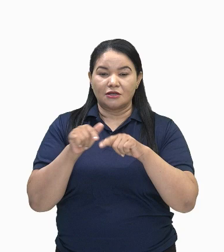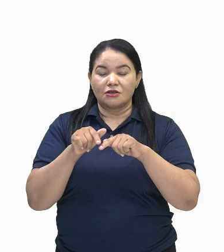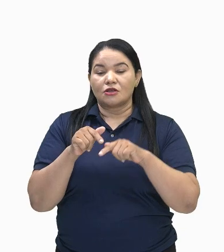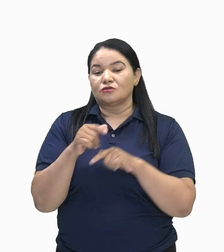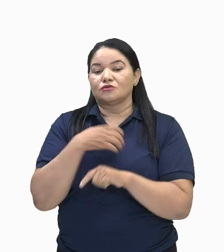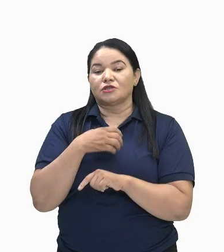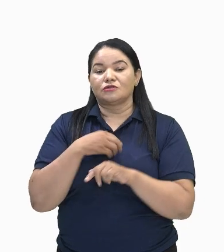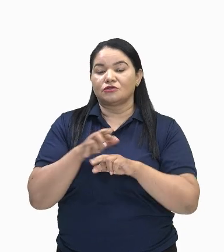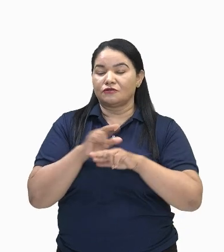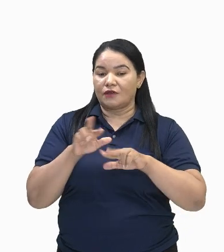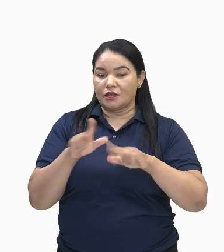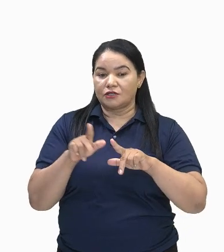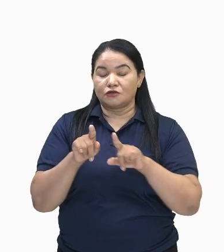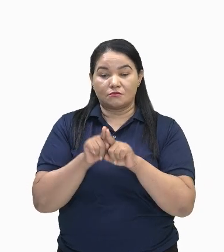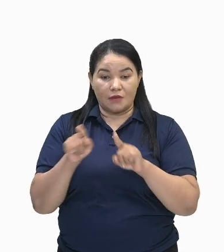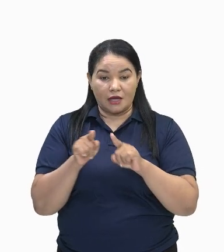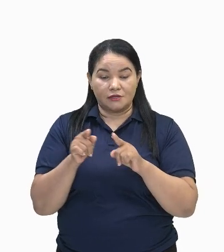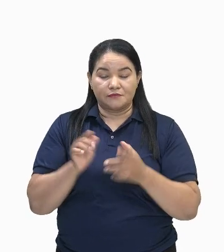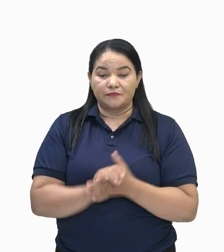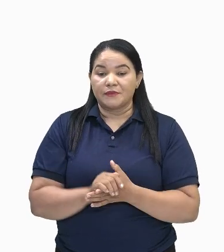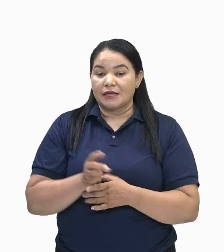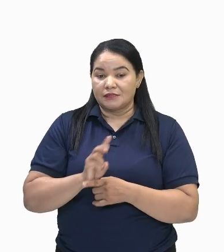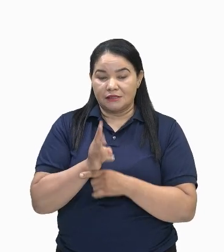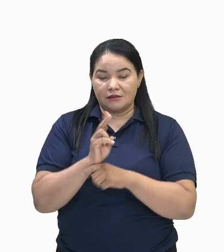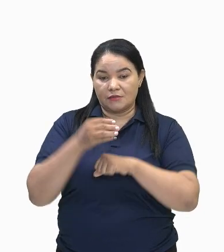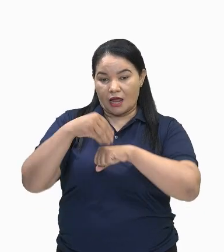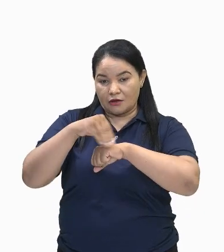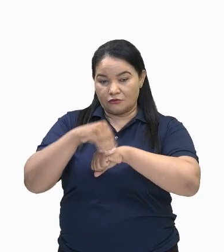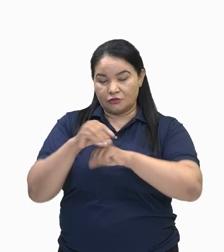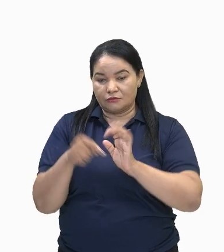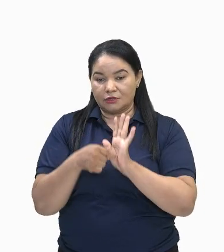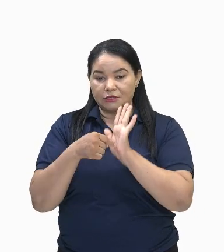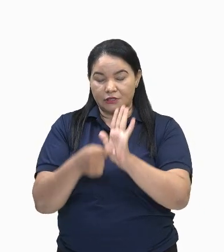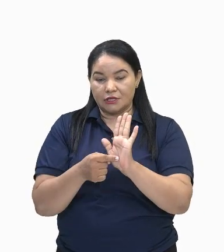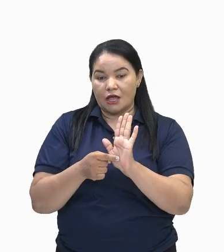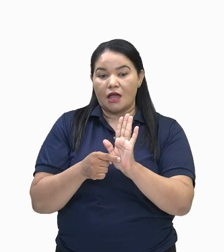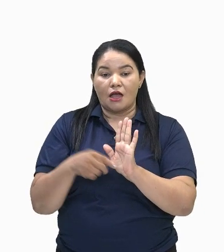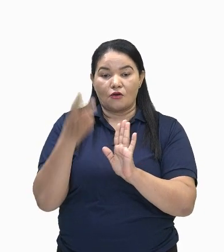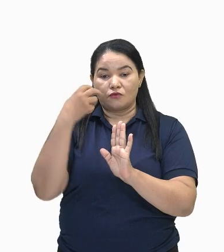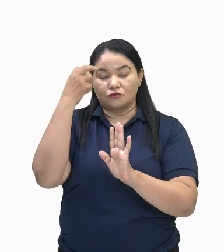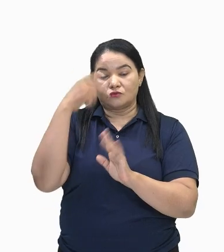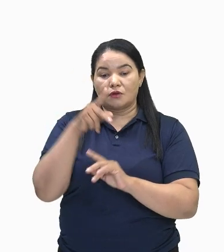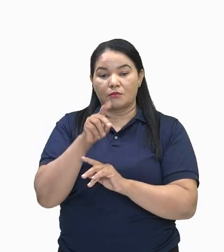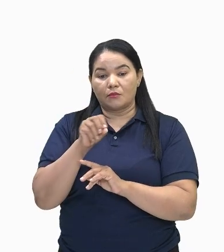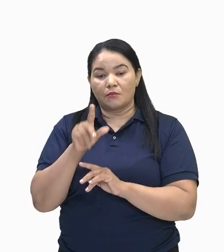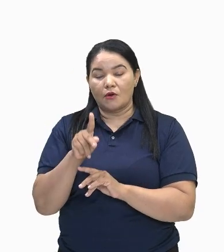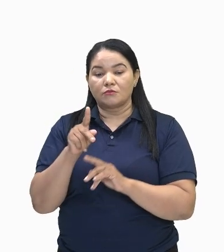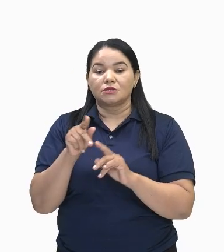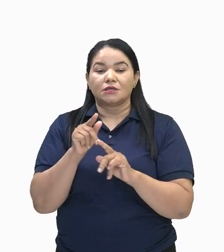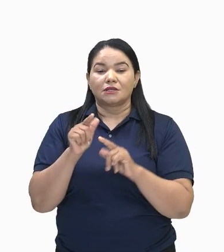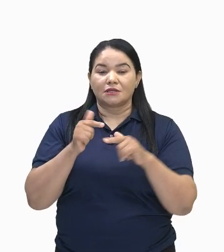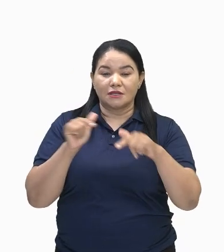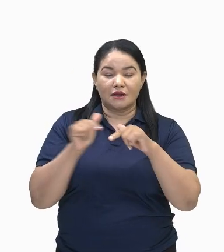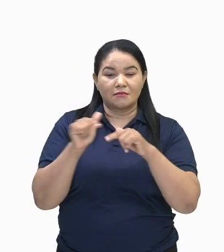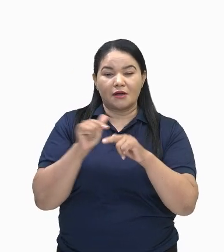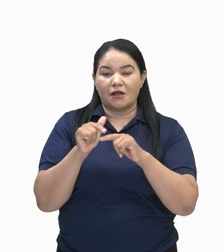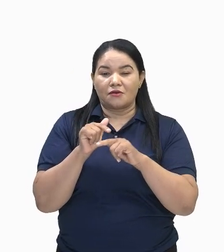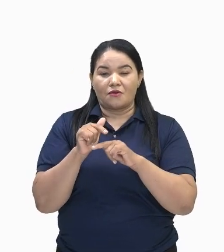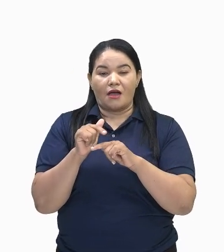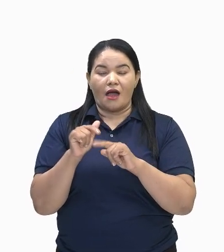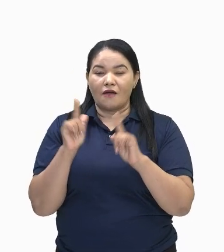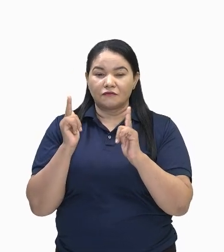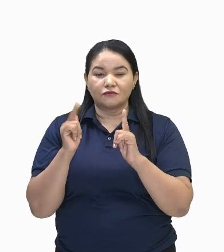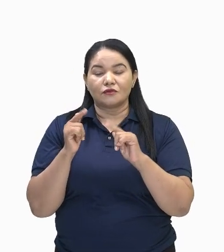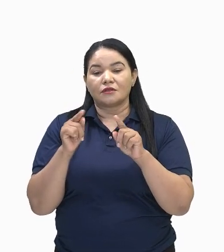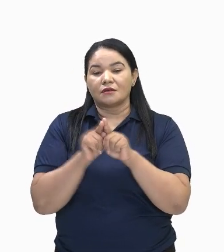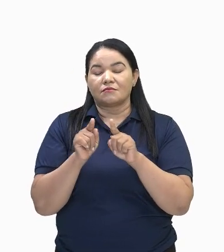diferentes. Frequentemente, a arqueologia é apresentada na cultura pop como uma atividade cheia de aventuras,